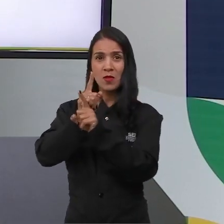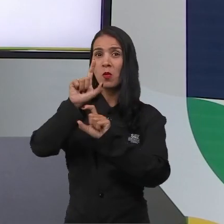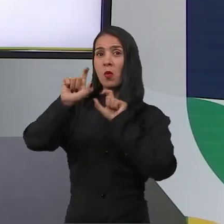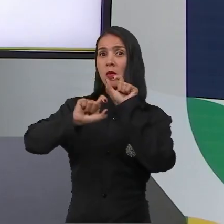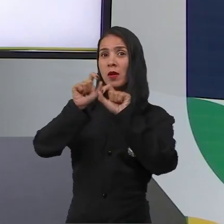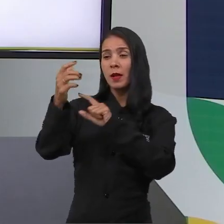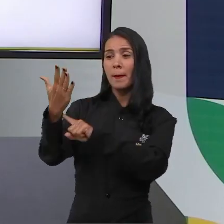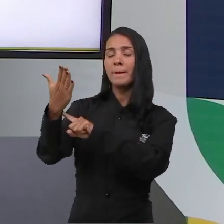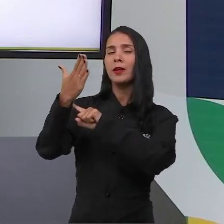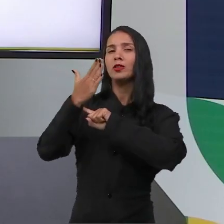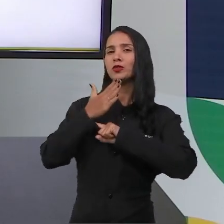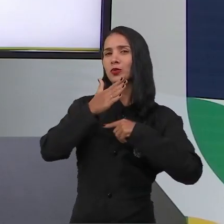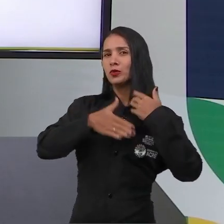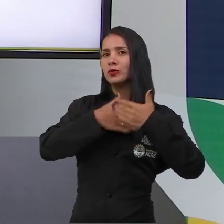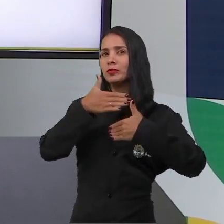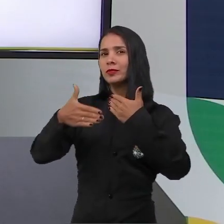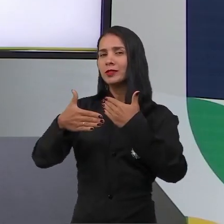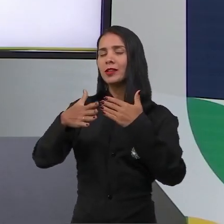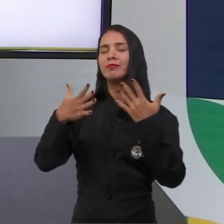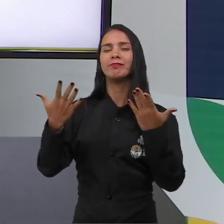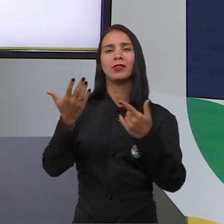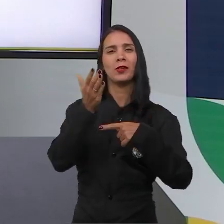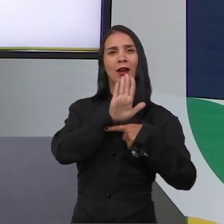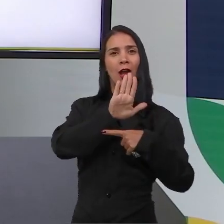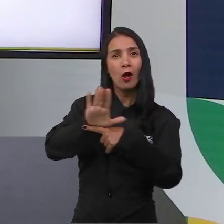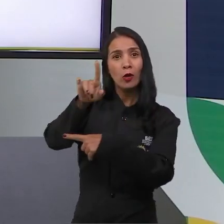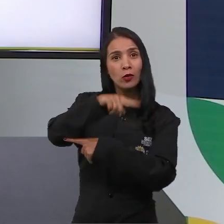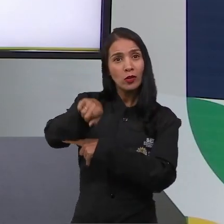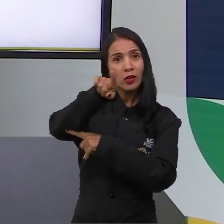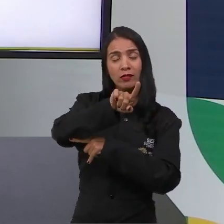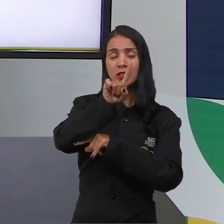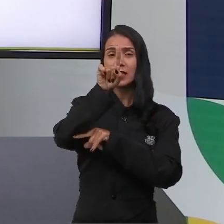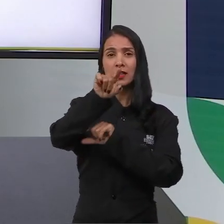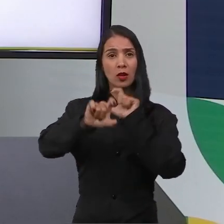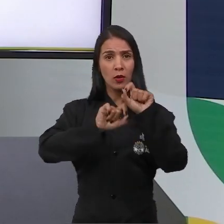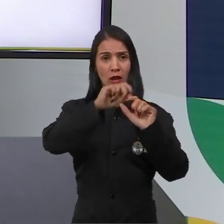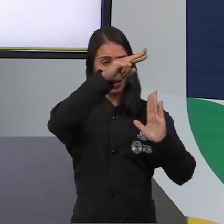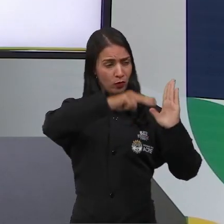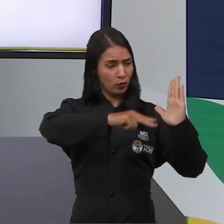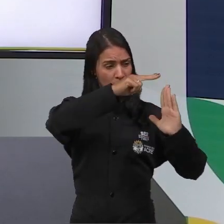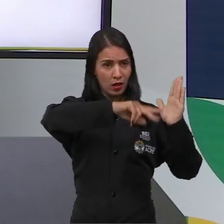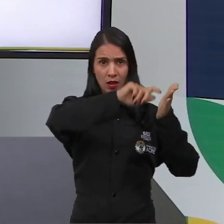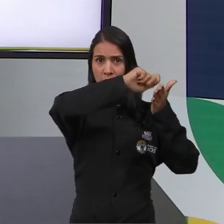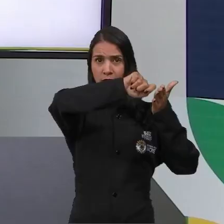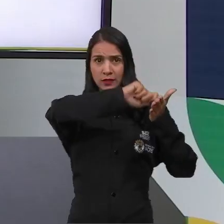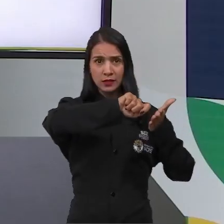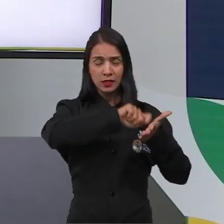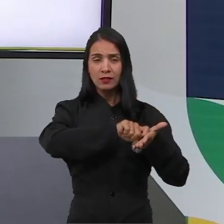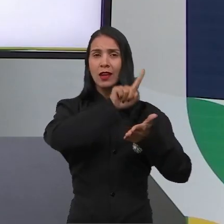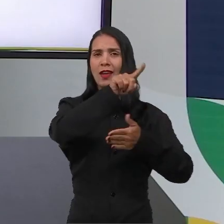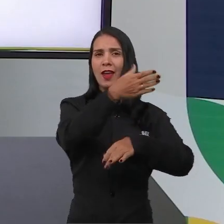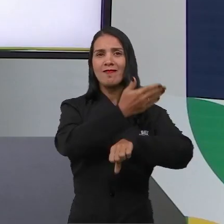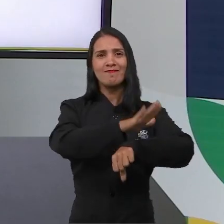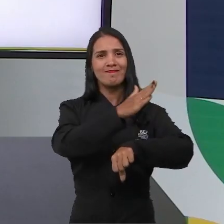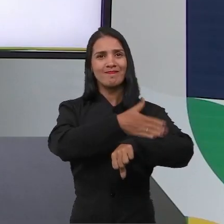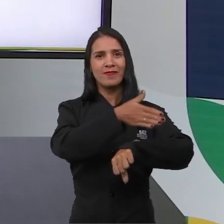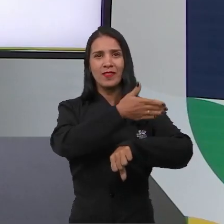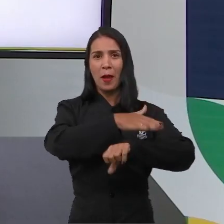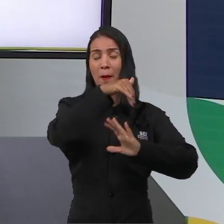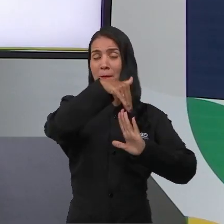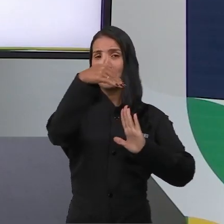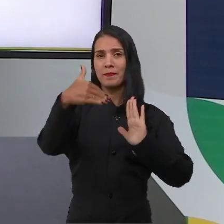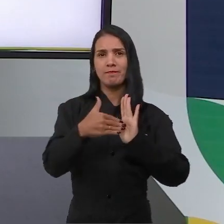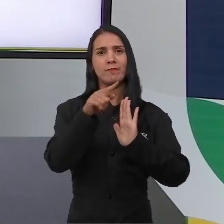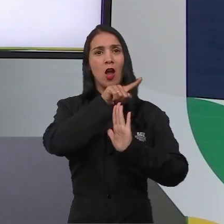nesse processo? O que ajuda nesse processo, pessoal, nada mais é que a leitura e a escrita, o exercício. Eu